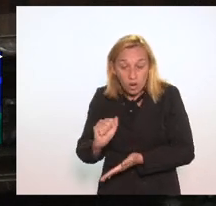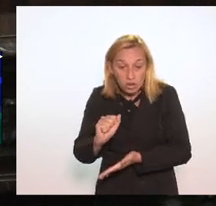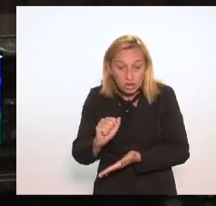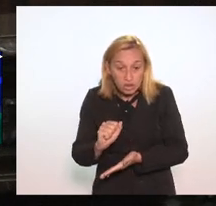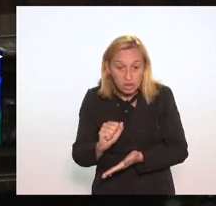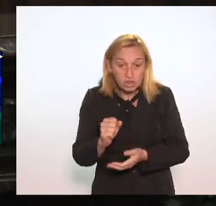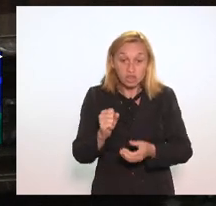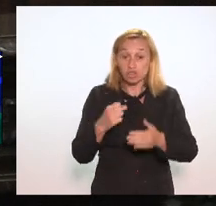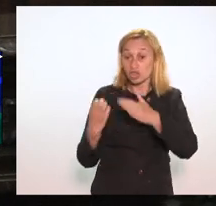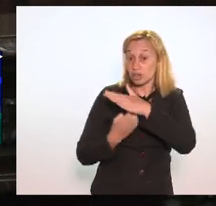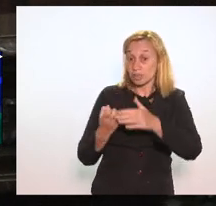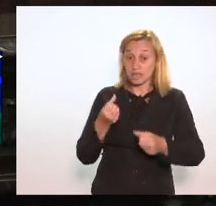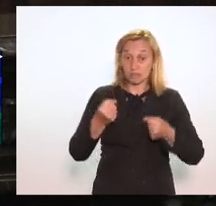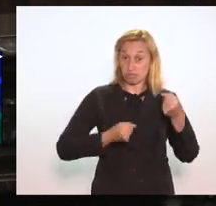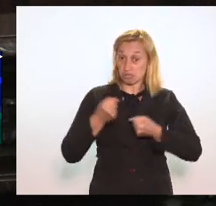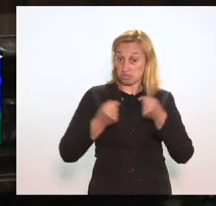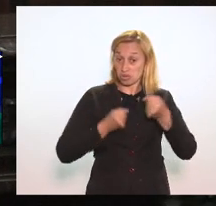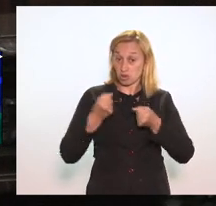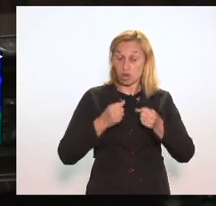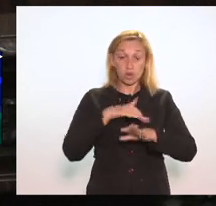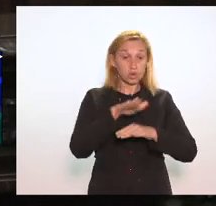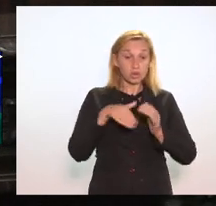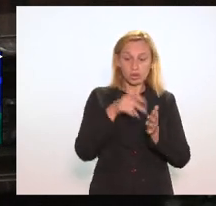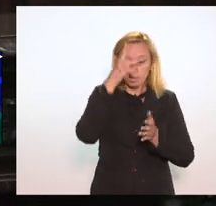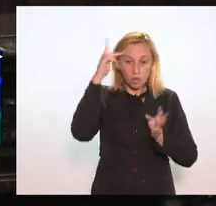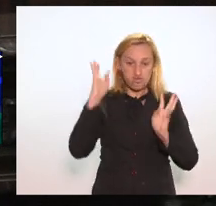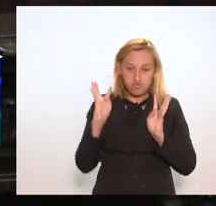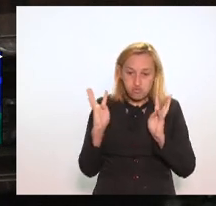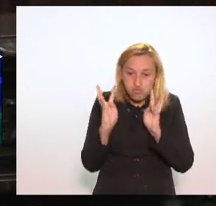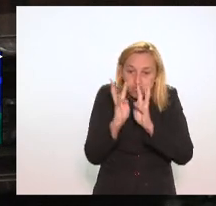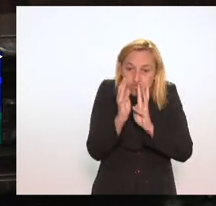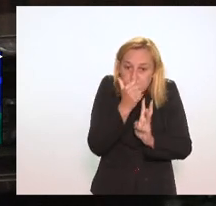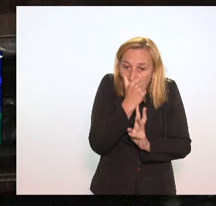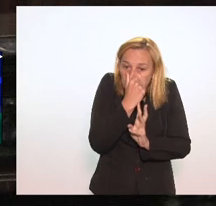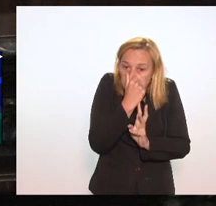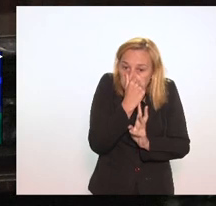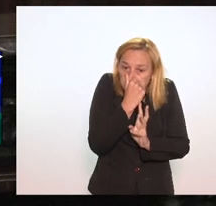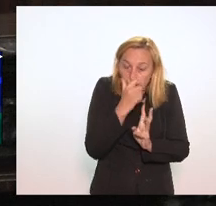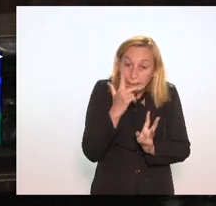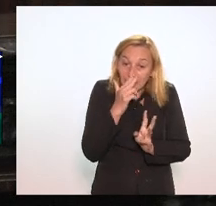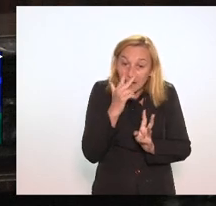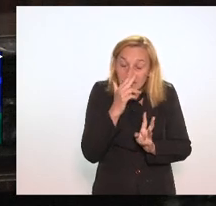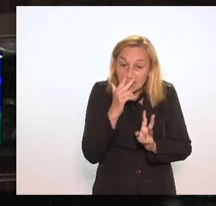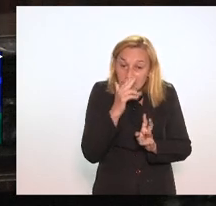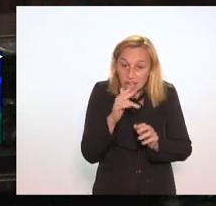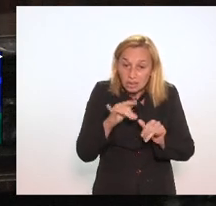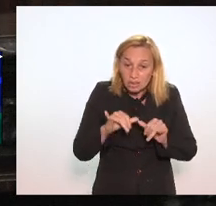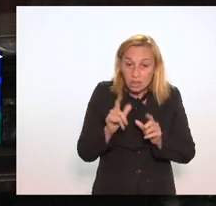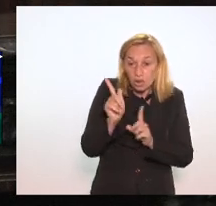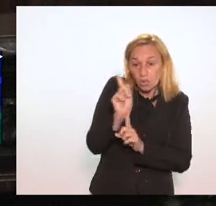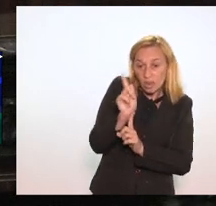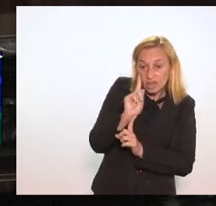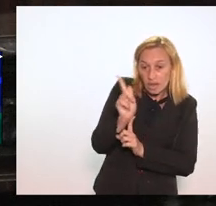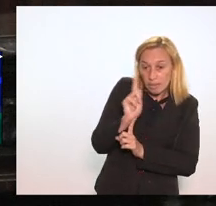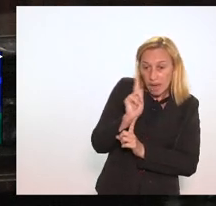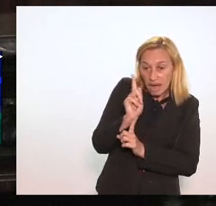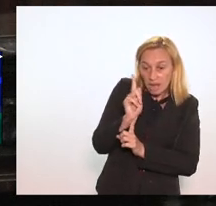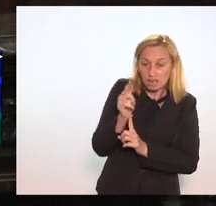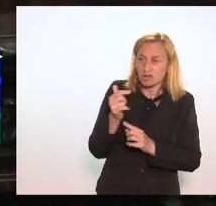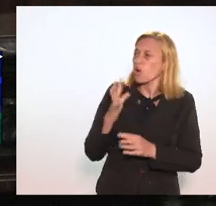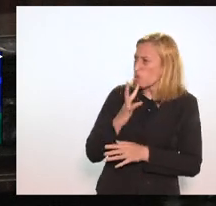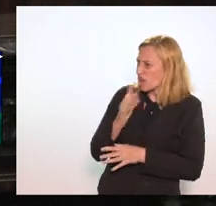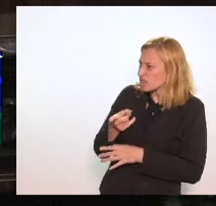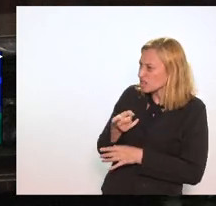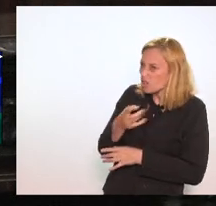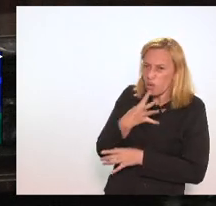Mitsubishi e todo mundo aglomerado como se fosse o supermercado Guanabara uma liquidação Alguém conhece eu não conheço